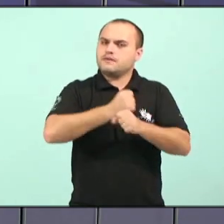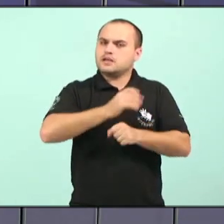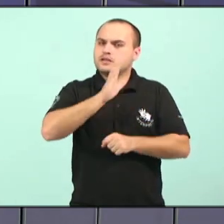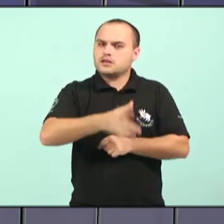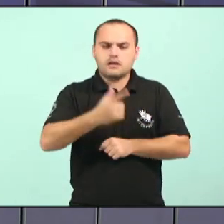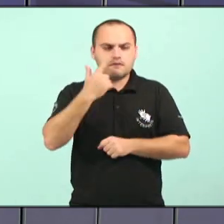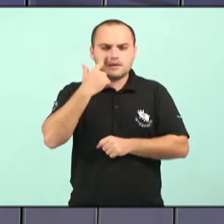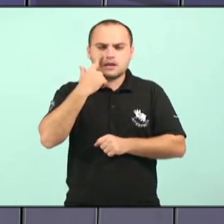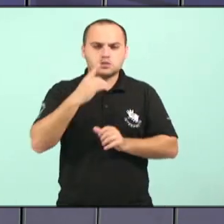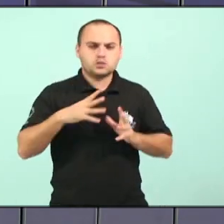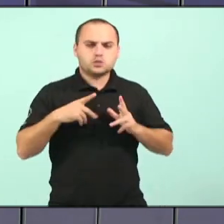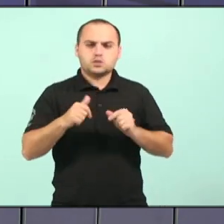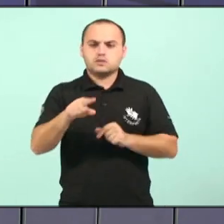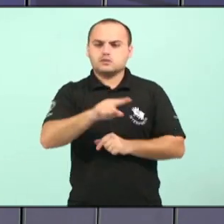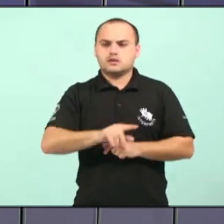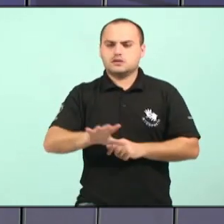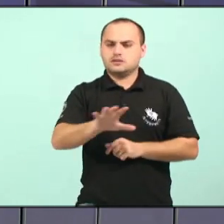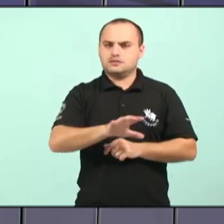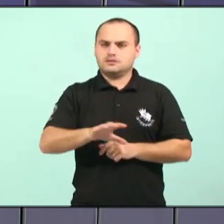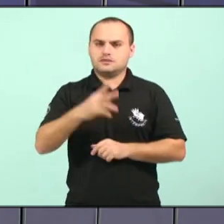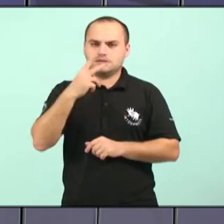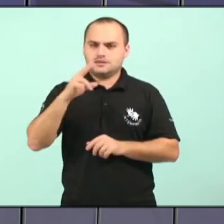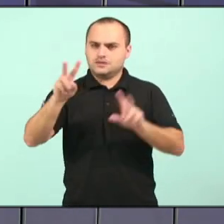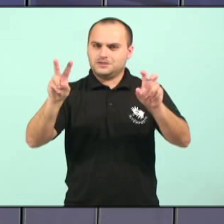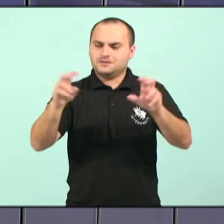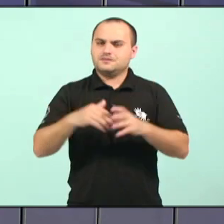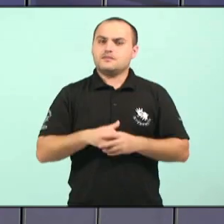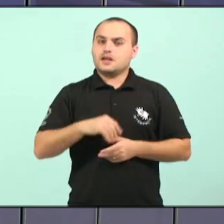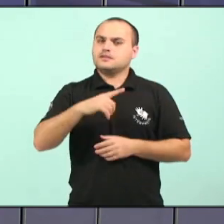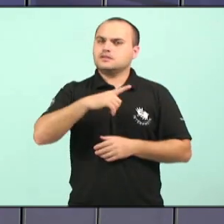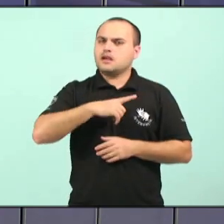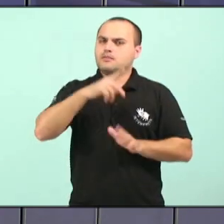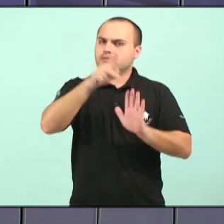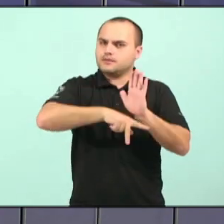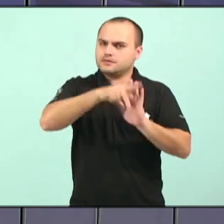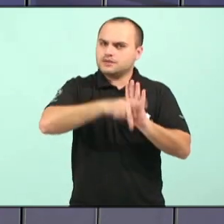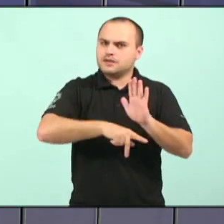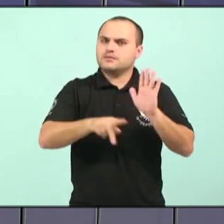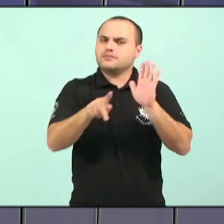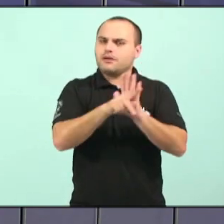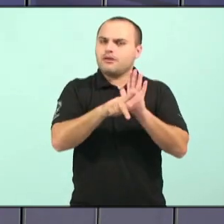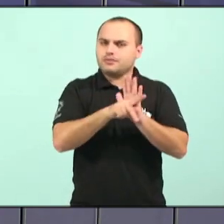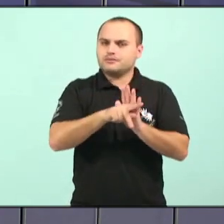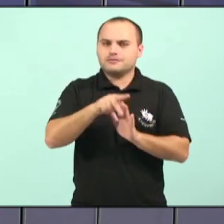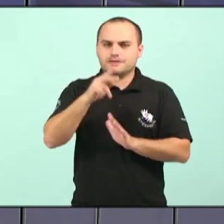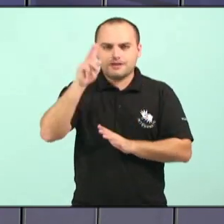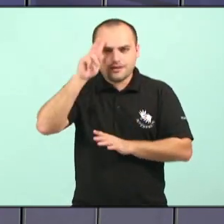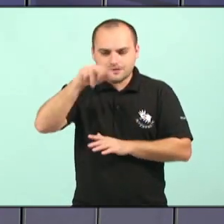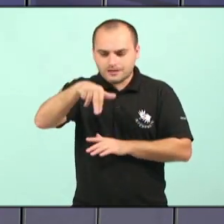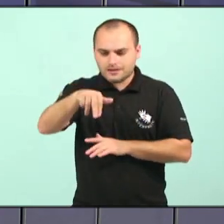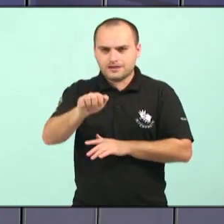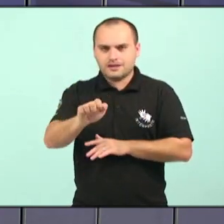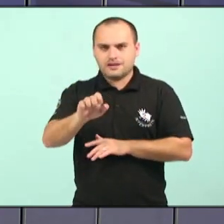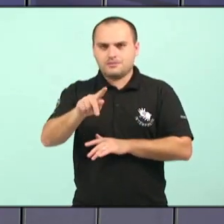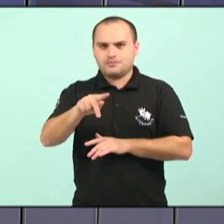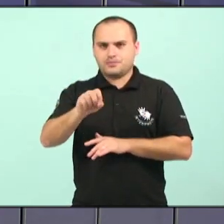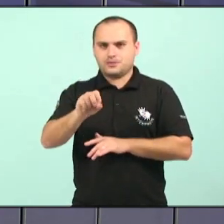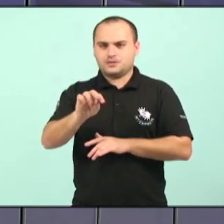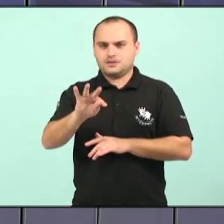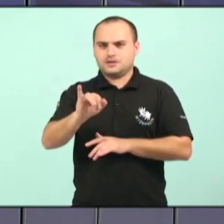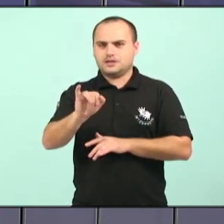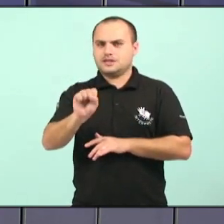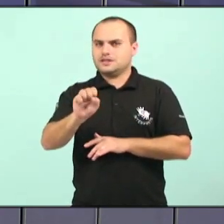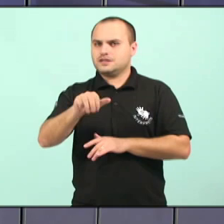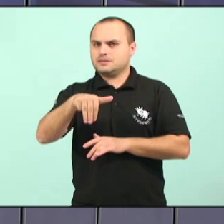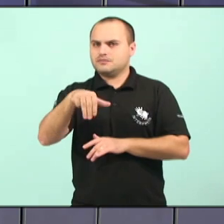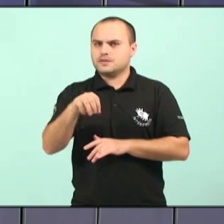tem projetos na qual eu tinha uma expectativa grande para que fosse aprovado, como é o projeto Nepotismo aqui na Prefeitura de Itajaí, que não era um